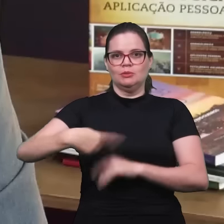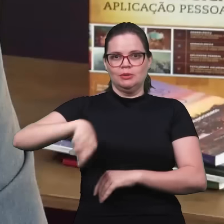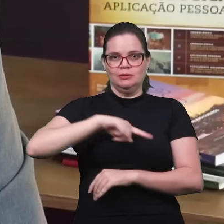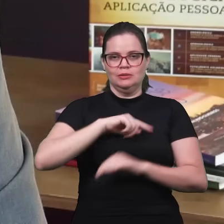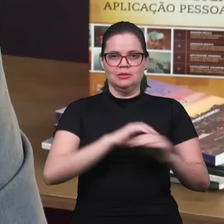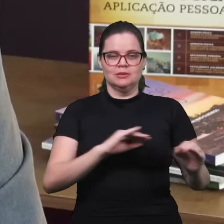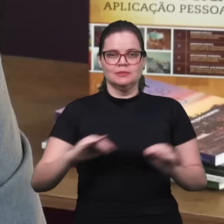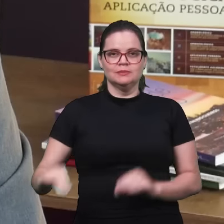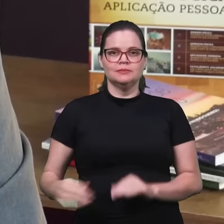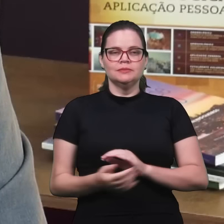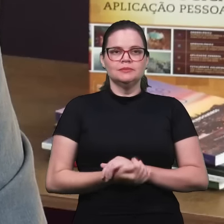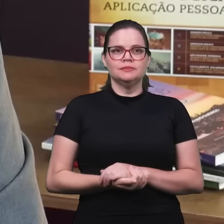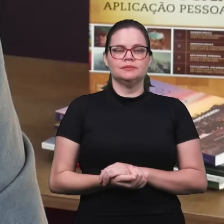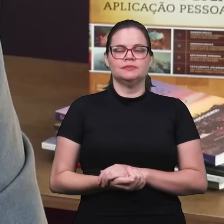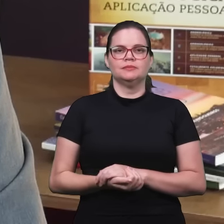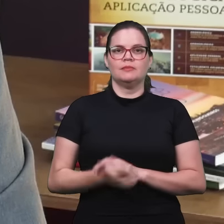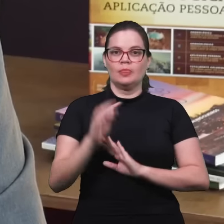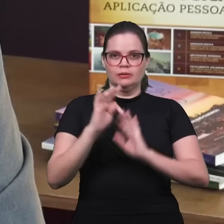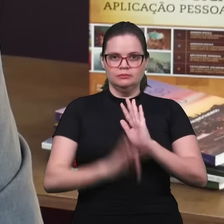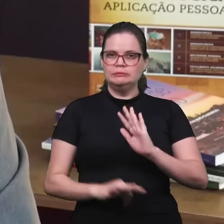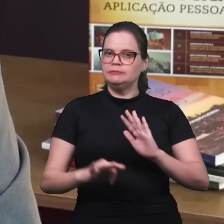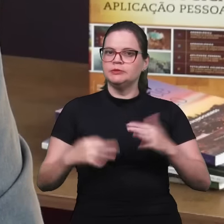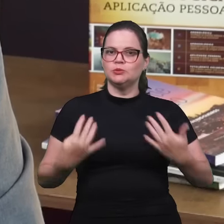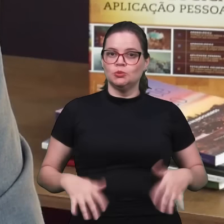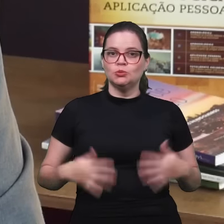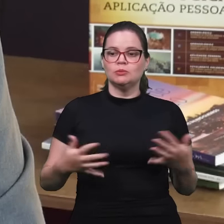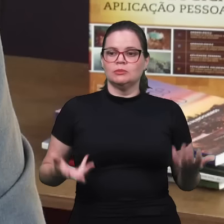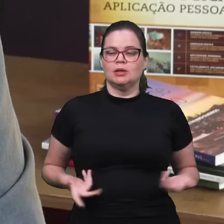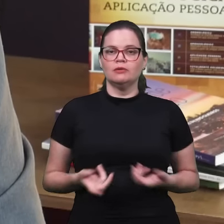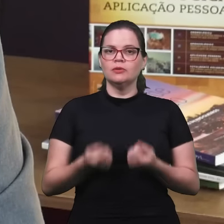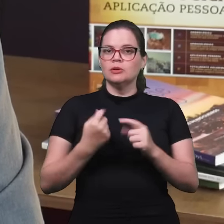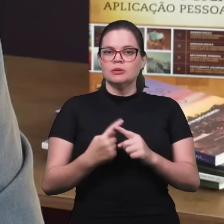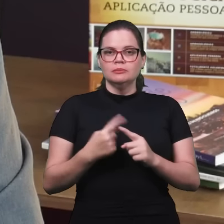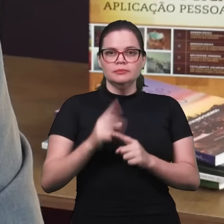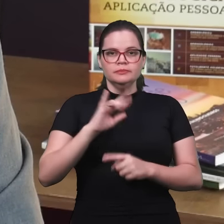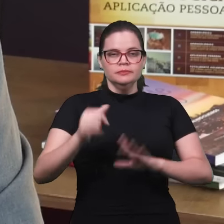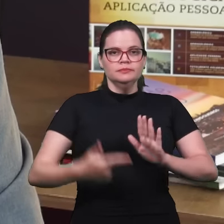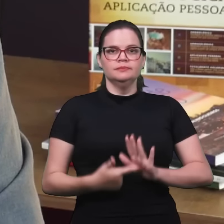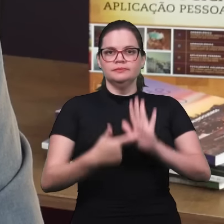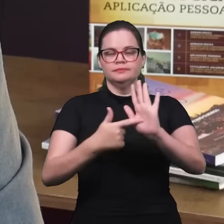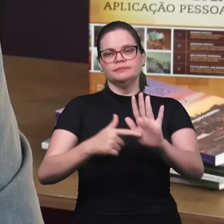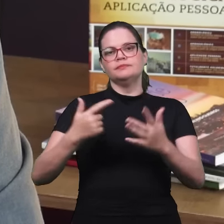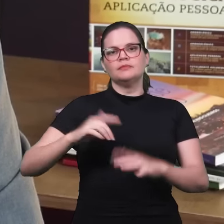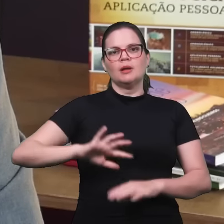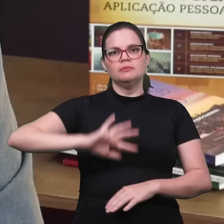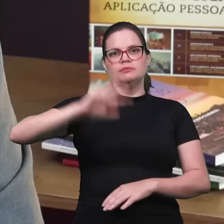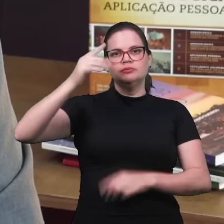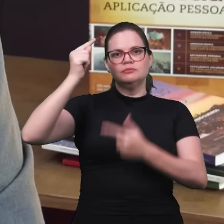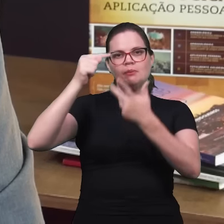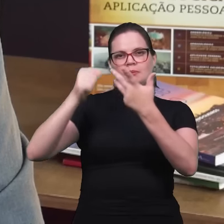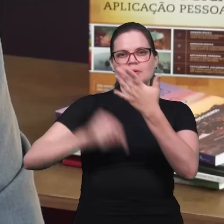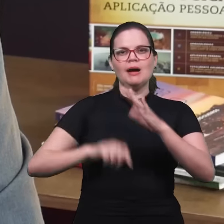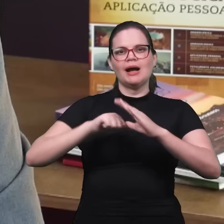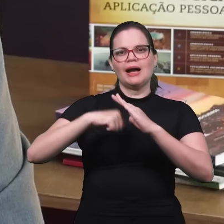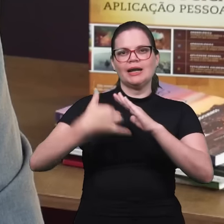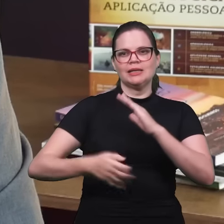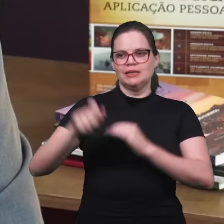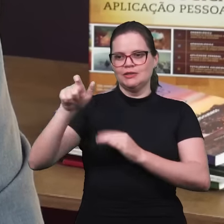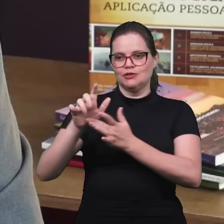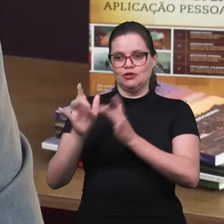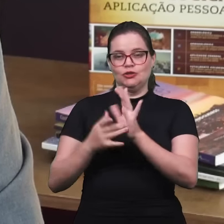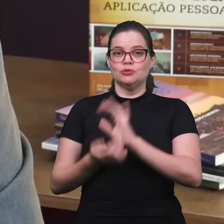Então, esse texto ele é muito profundo, que ele vai mostrar muitos aspectos a respeito da pessoa do Senhor Jesus. Jesus